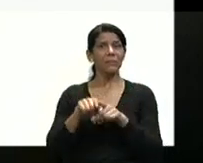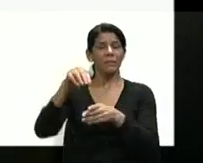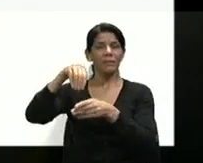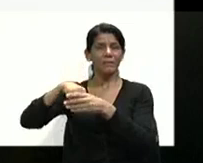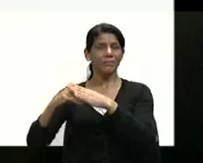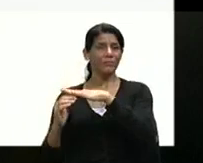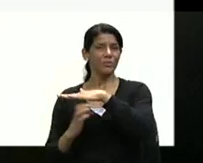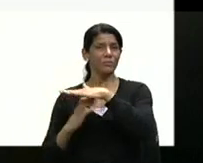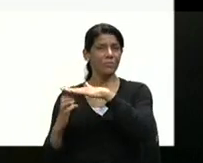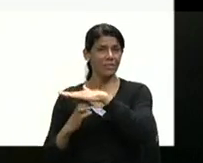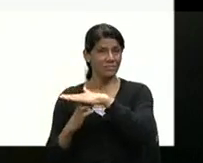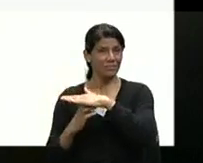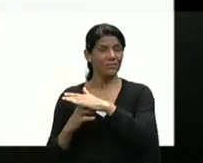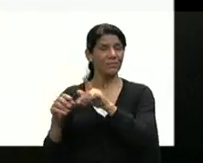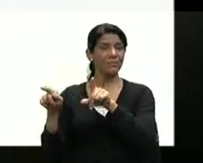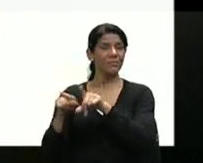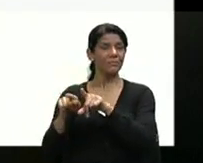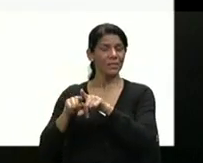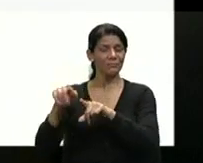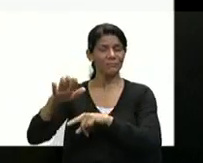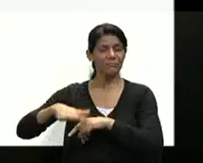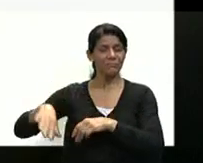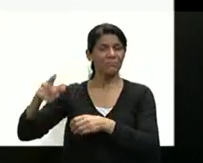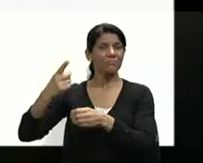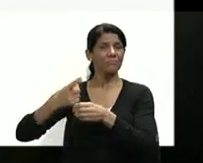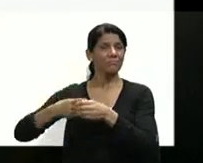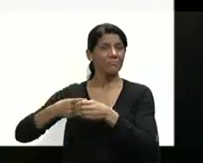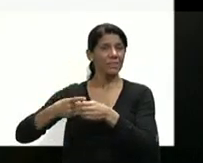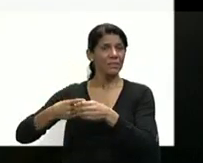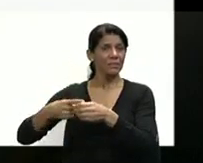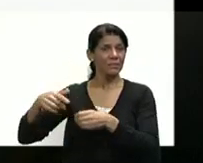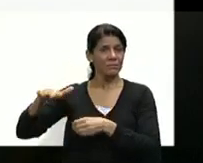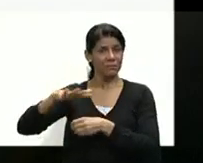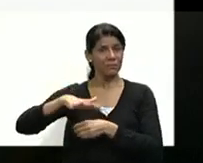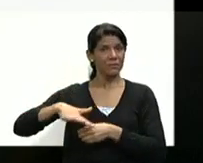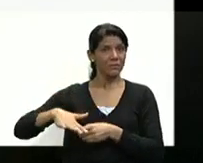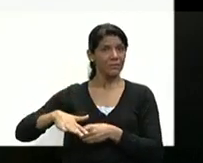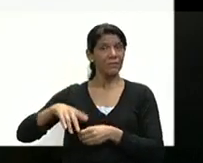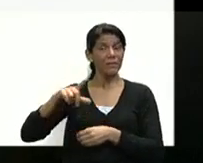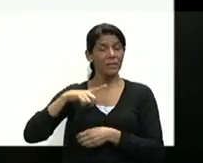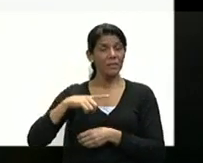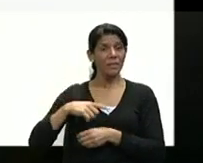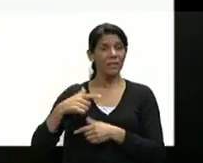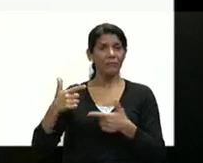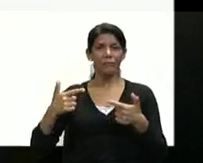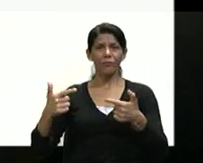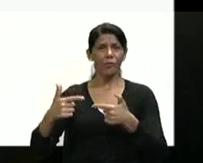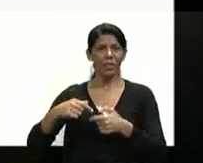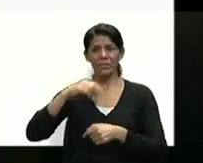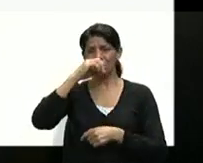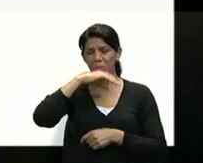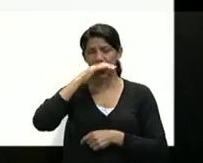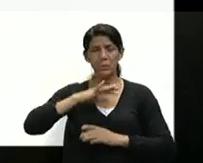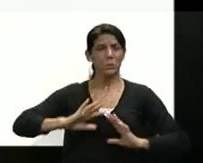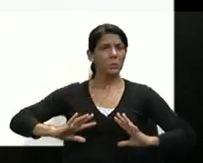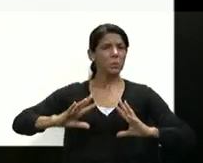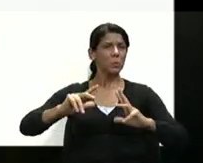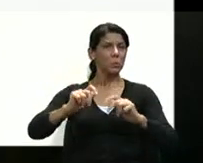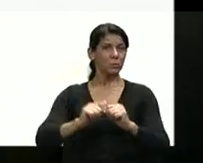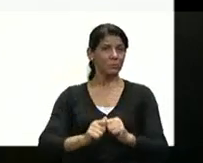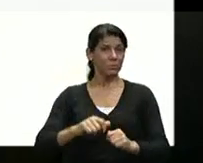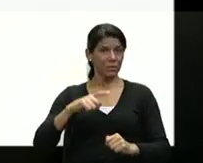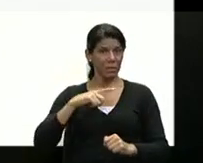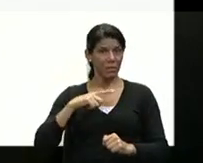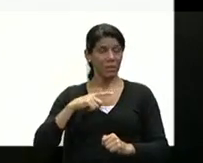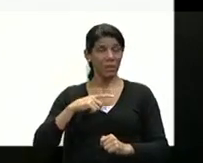institucional e violência urbana. Ou seja, nós temos violência para todos os lados. Se nós temos violência